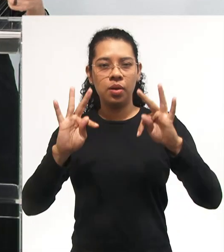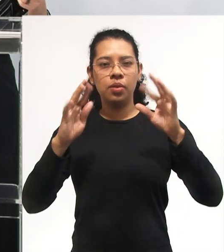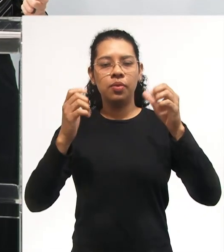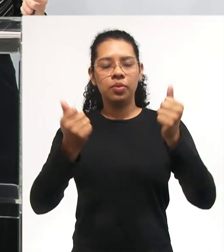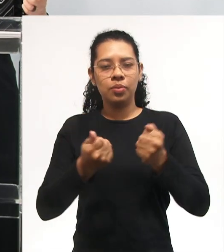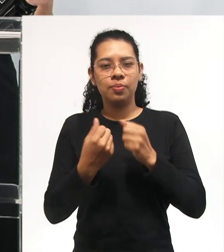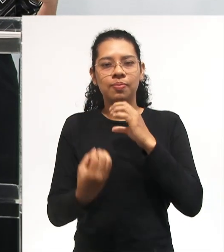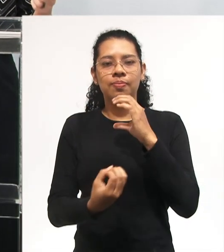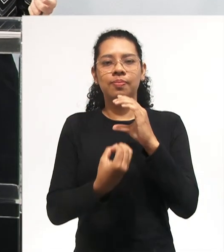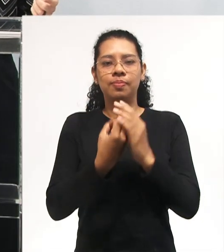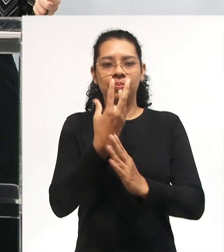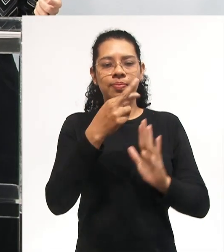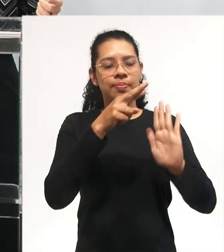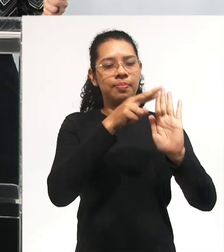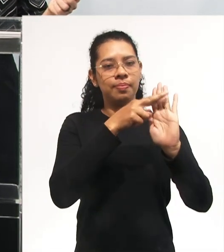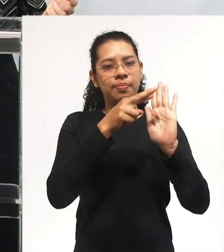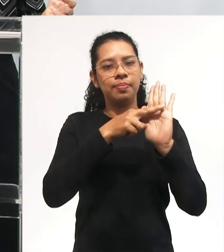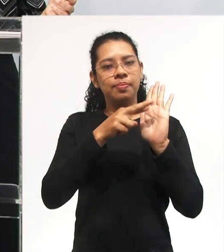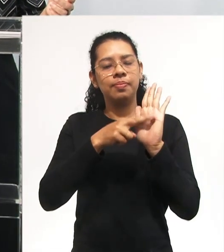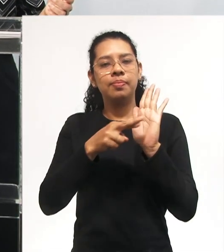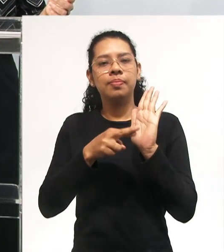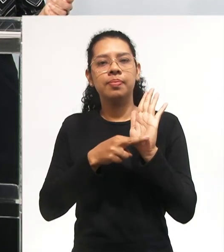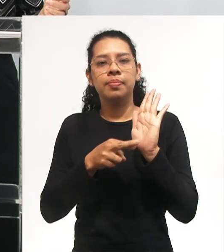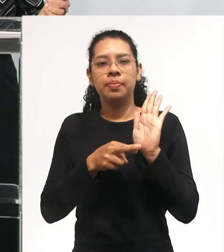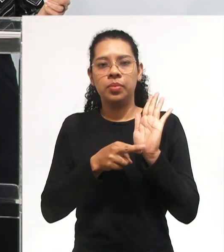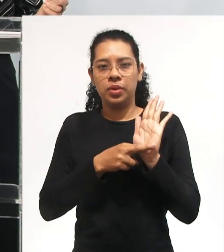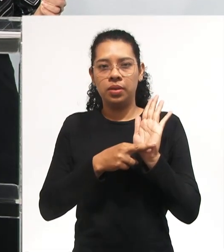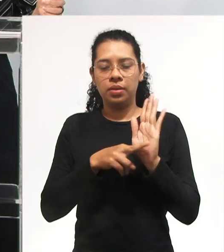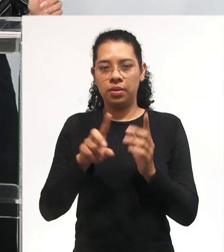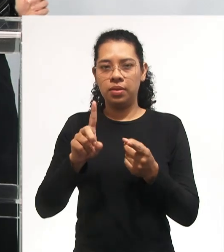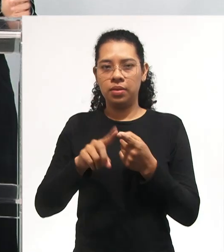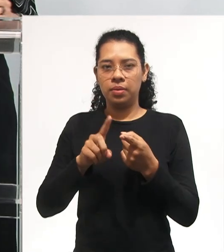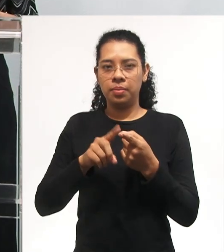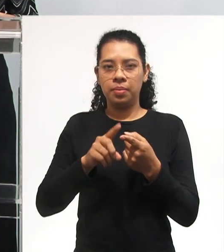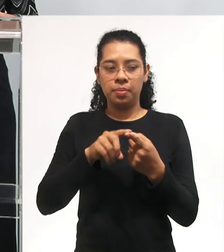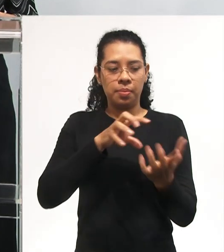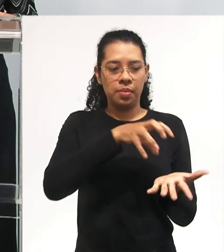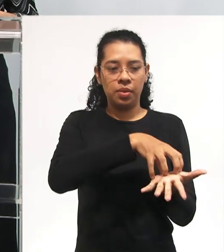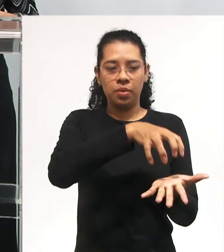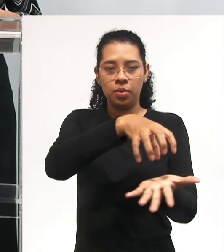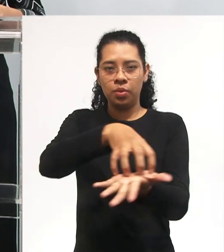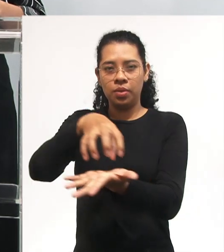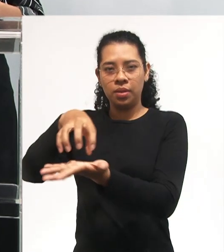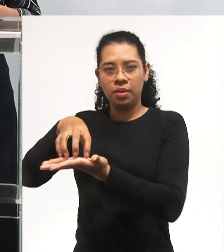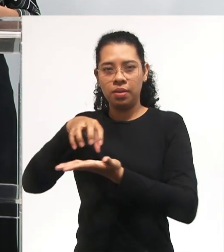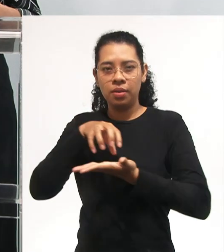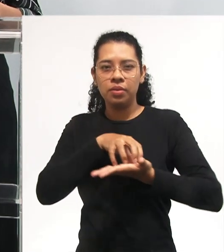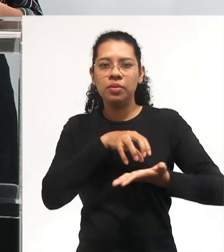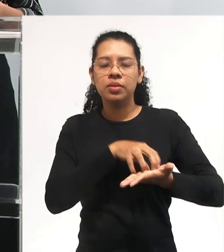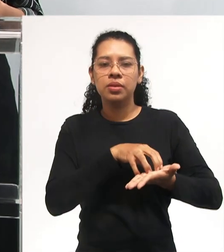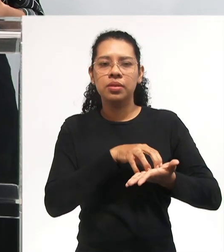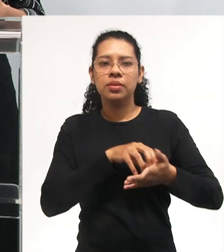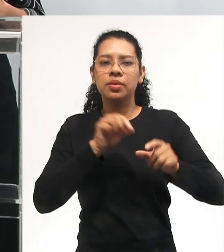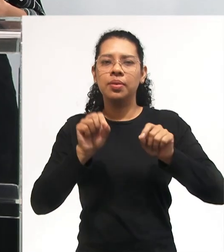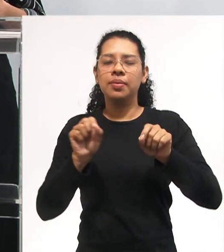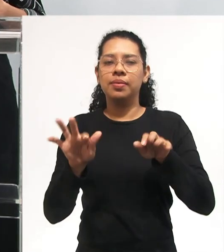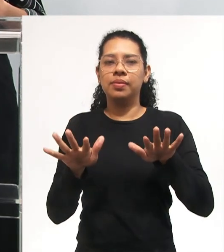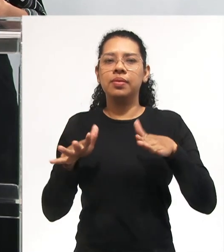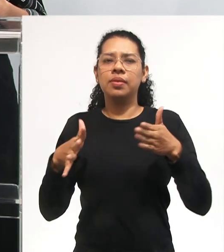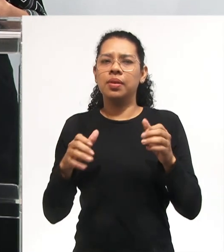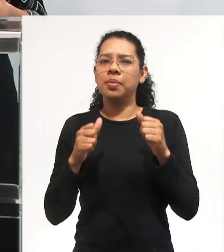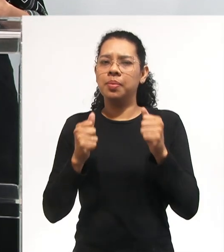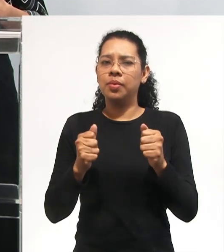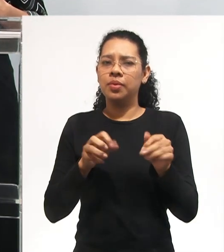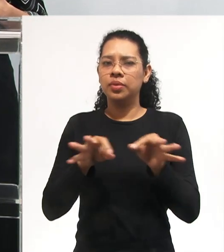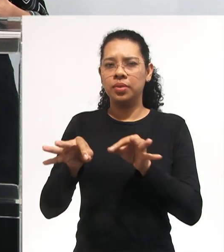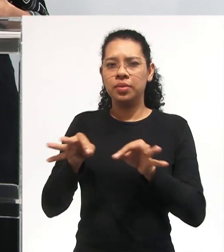ser implementadas pelas organizações e quem pode ajudar a organizar e implementar essas regras são a gestão de pessoa,